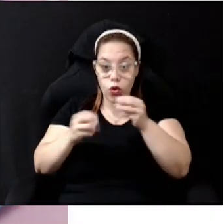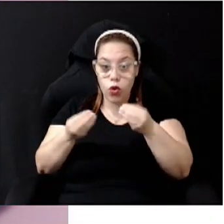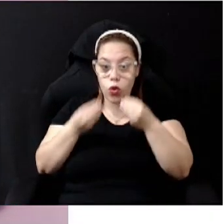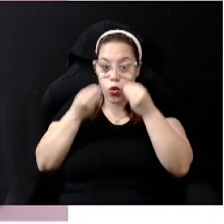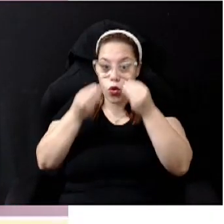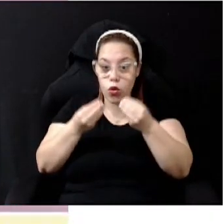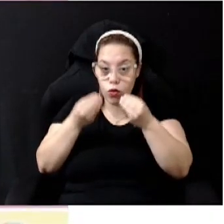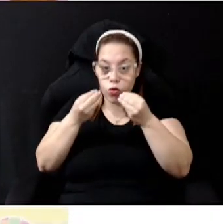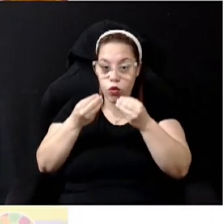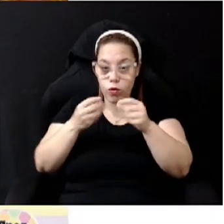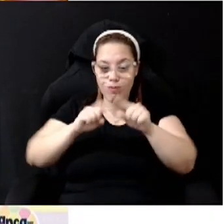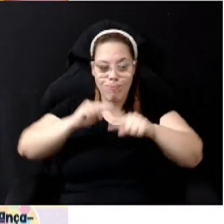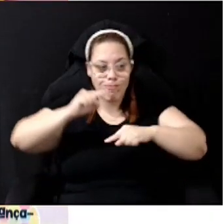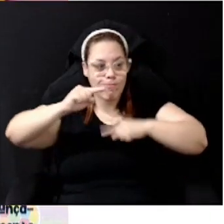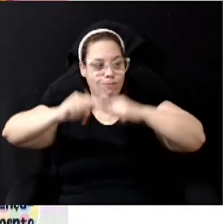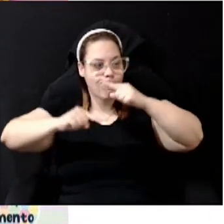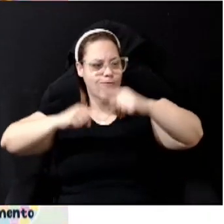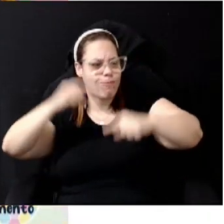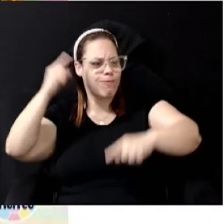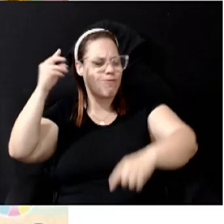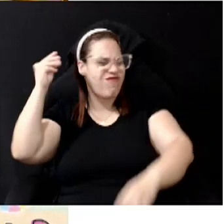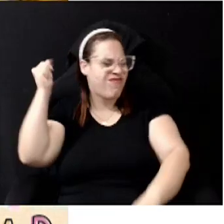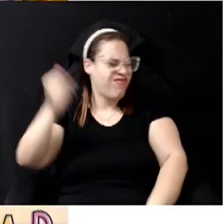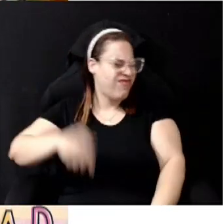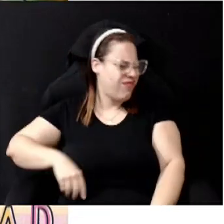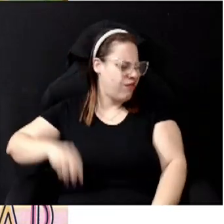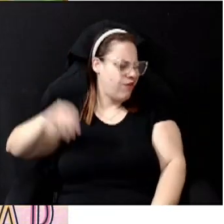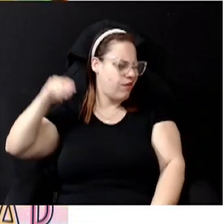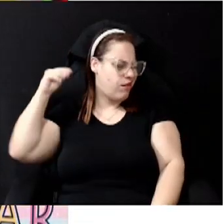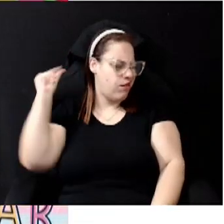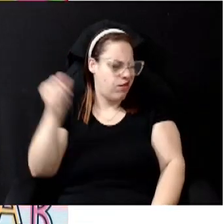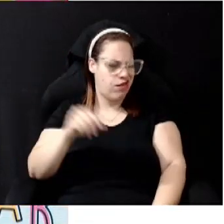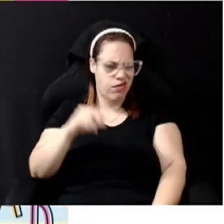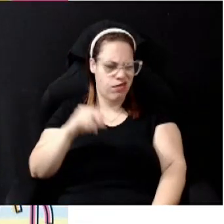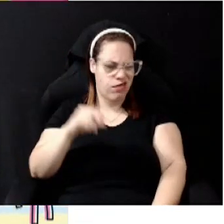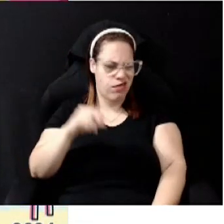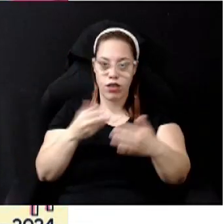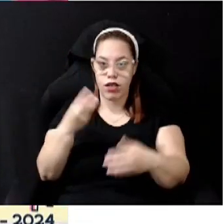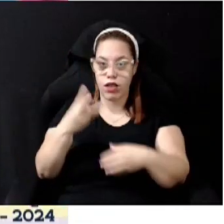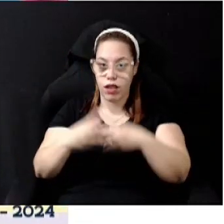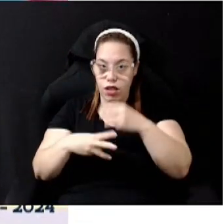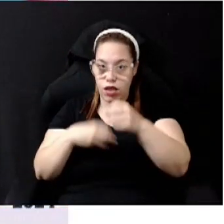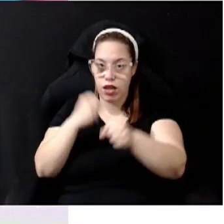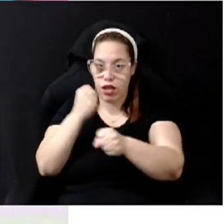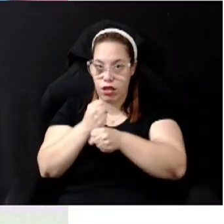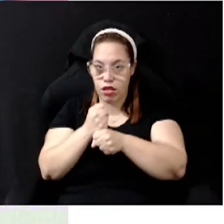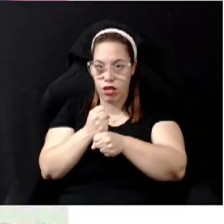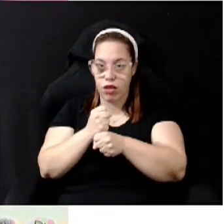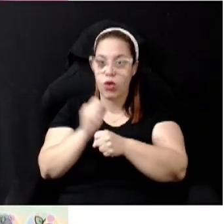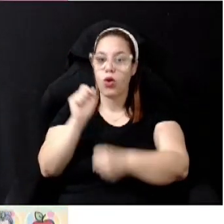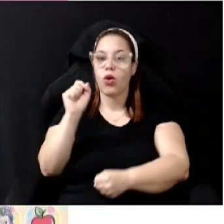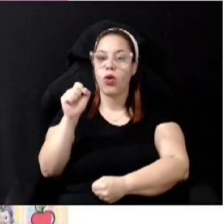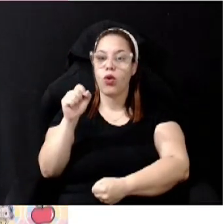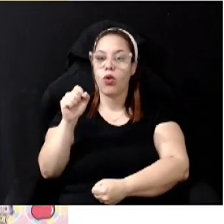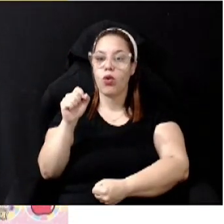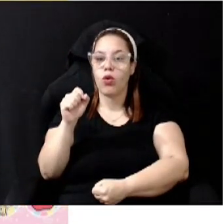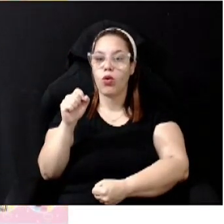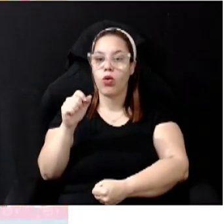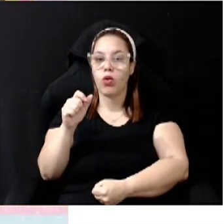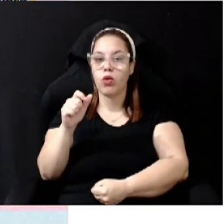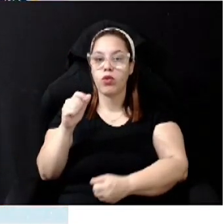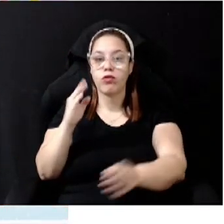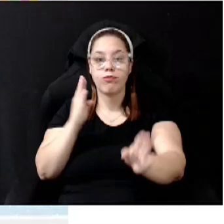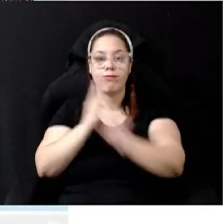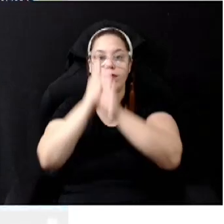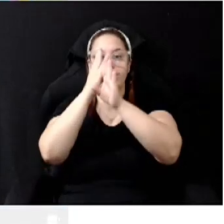Virou depois de muitos anos, né? Agora vão fazer 3 anos, aonde eu me reencontrei numa